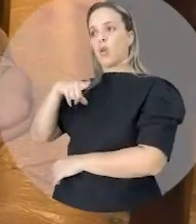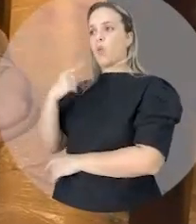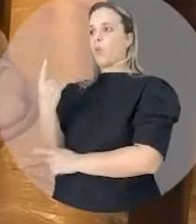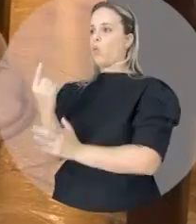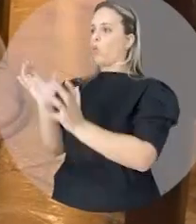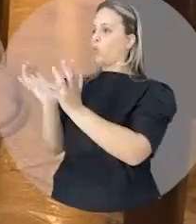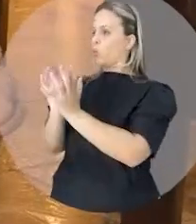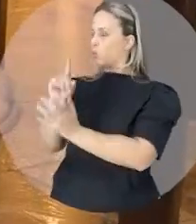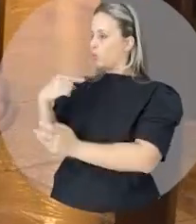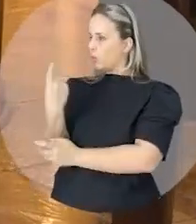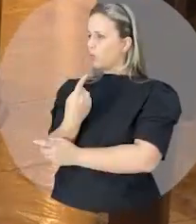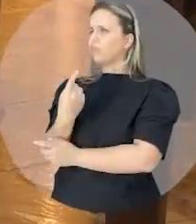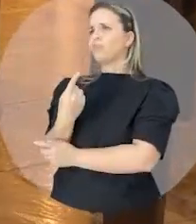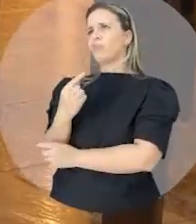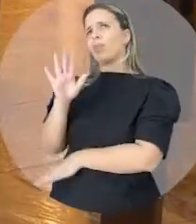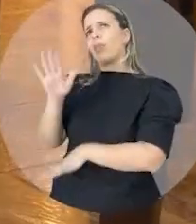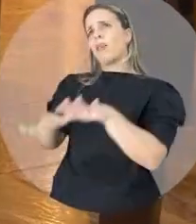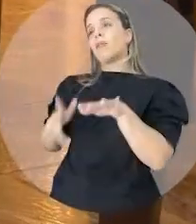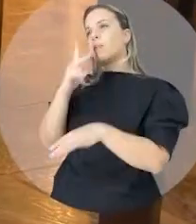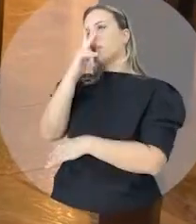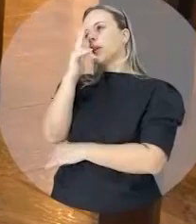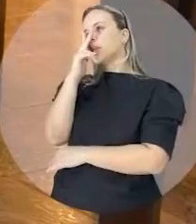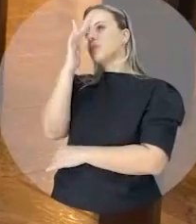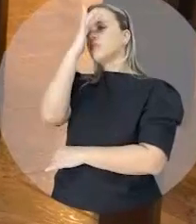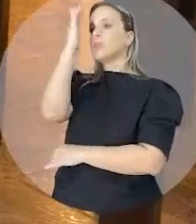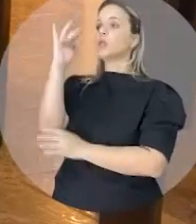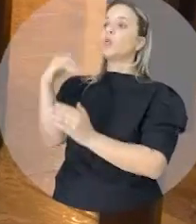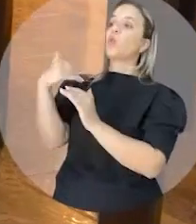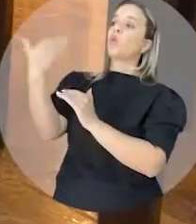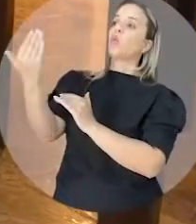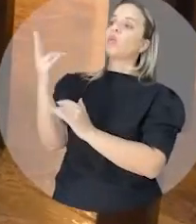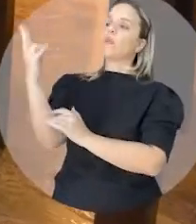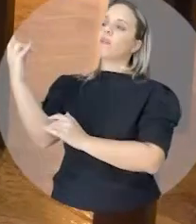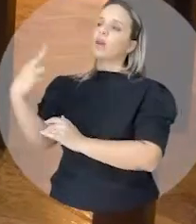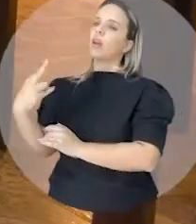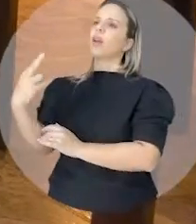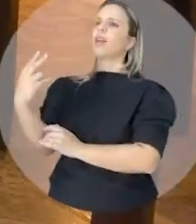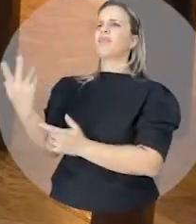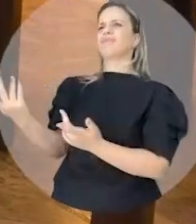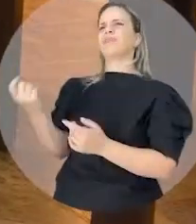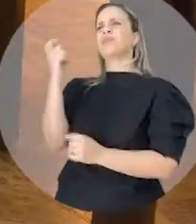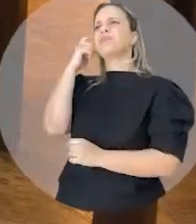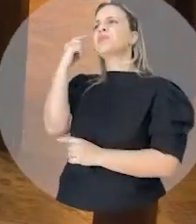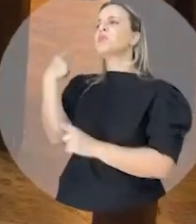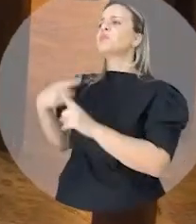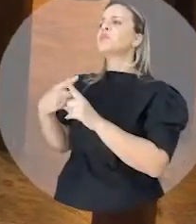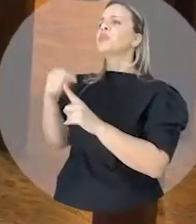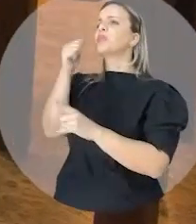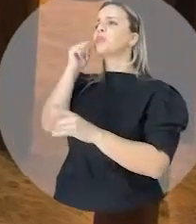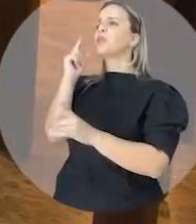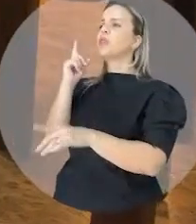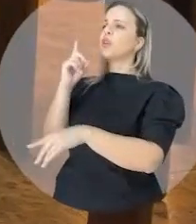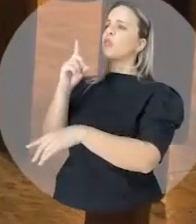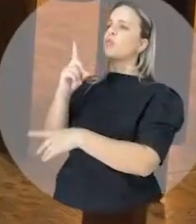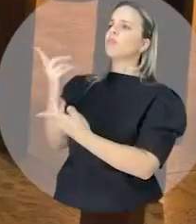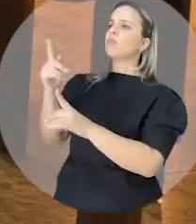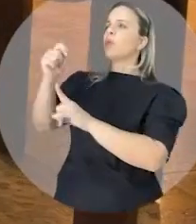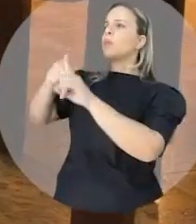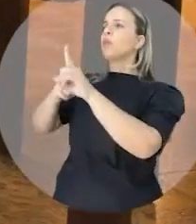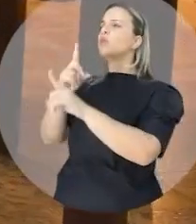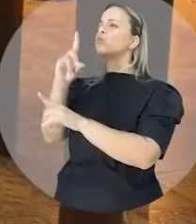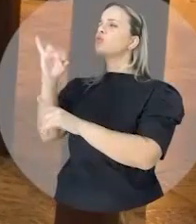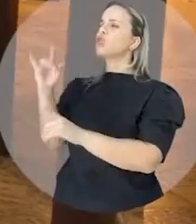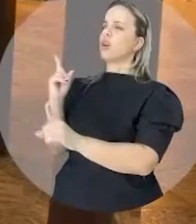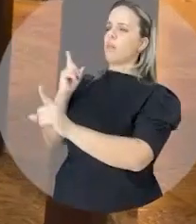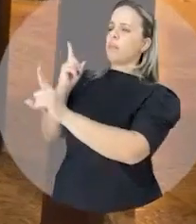e pode parecer, para quem olha de fora, mas por que elas se reúnem uma vez ao